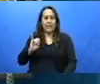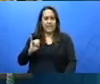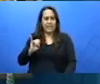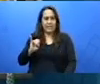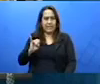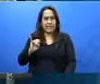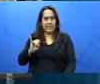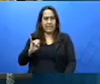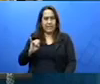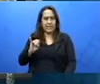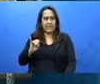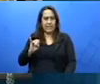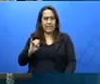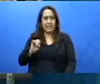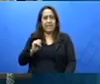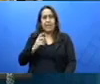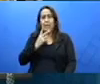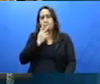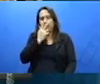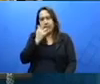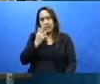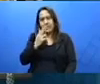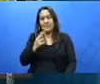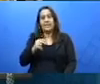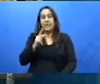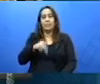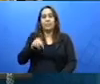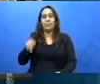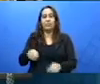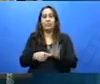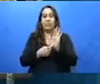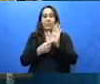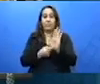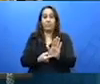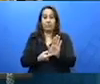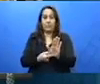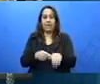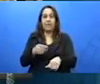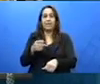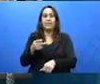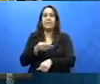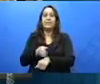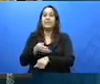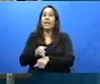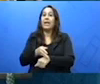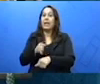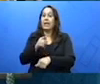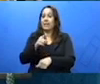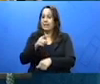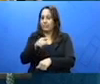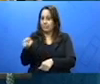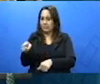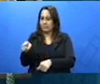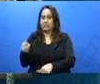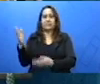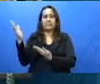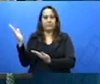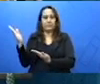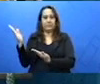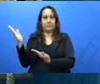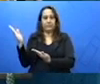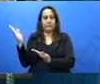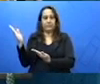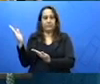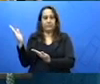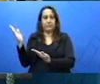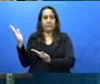para começar, depois a gente vai para a letra F. A gente vai começar aqui, ó, na letra I, que nós já aprendemos,